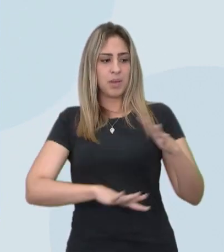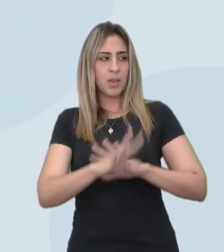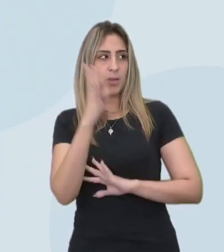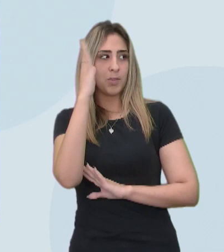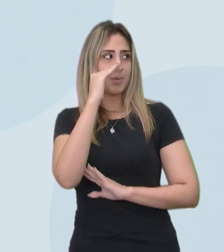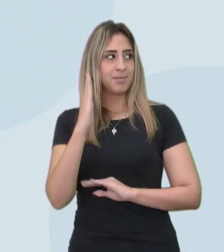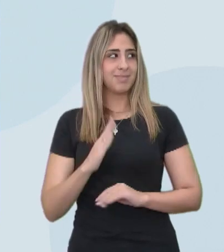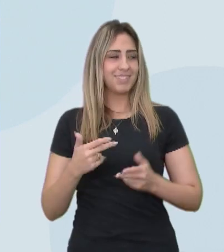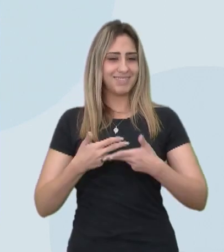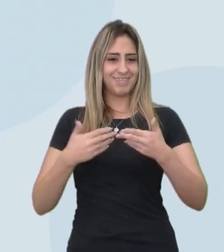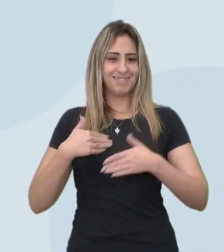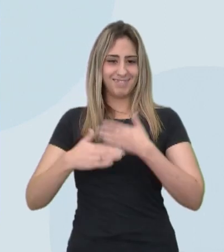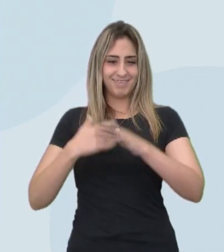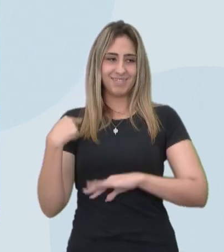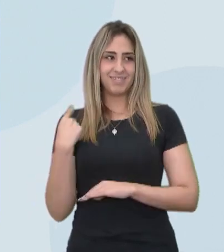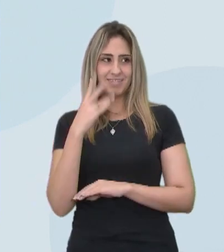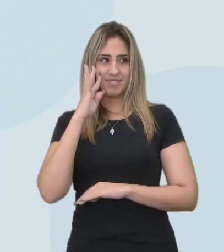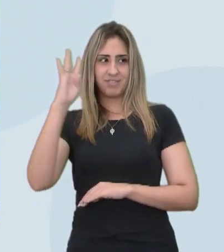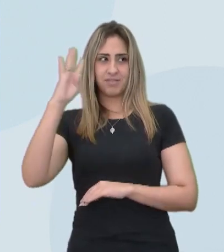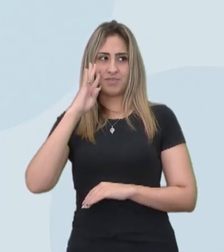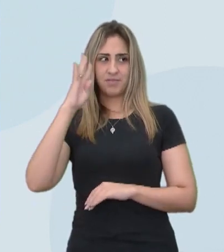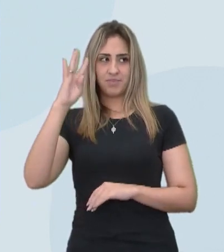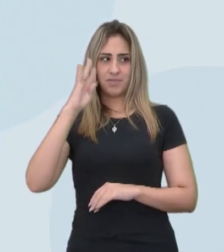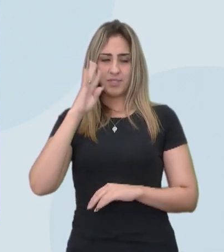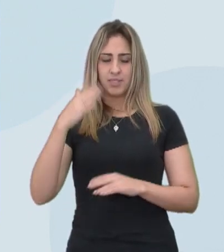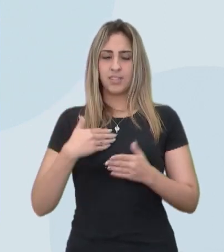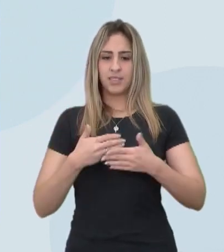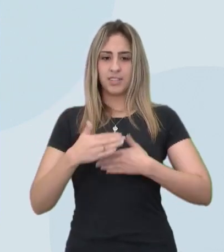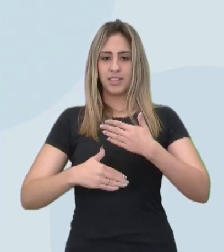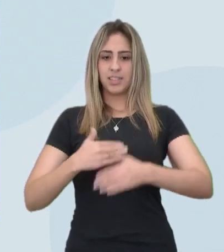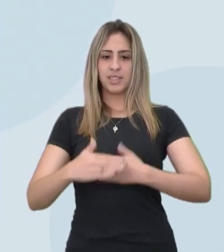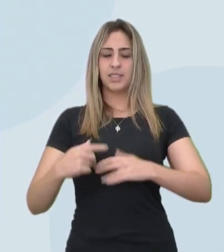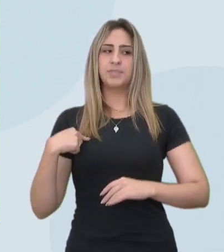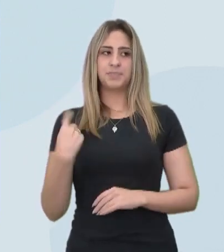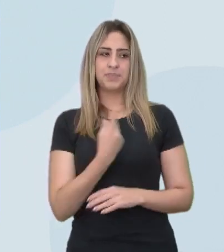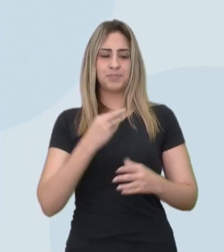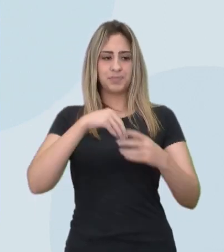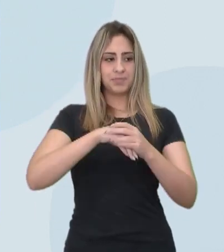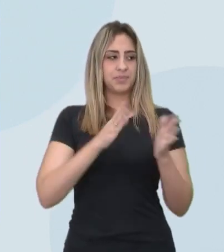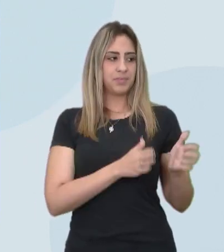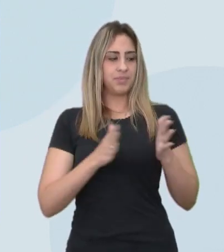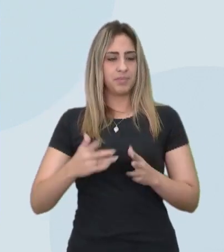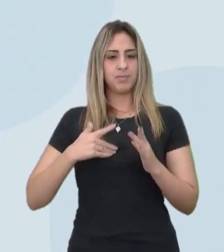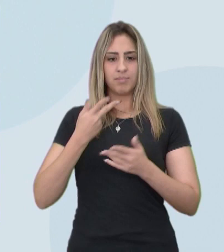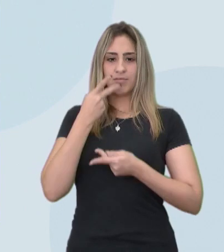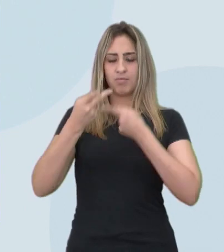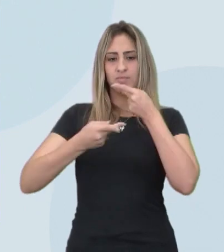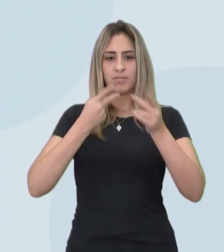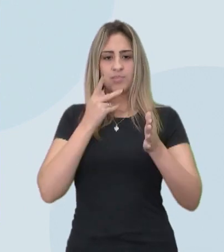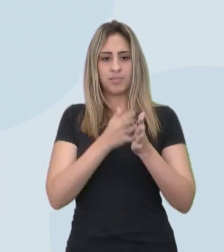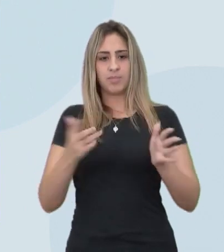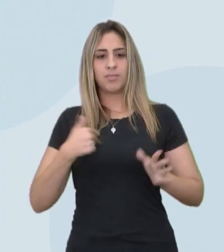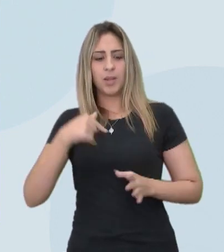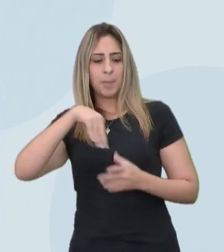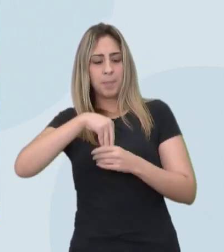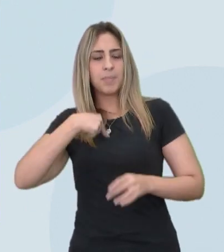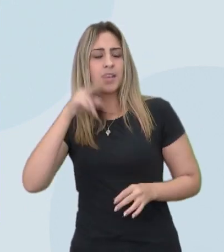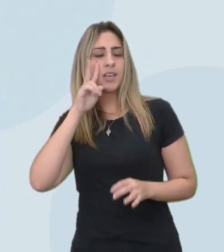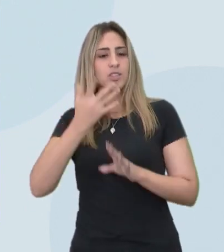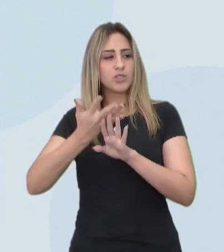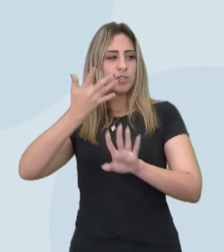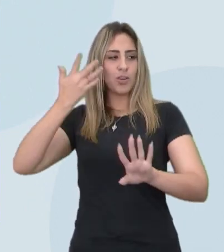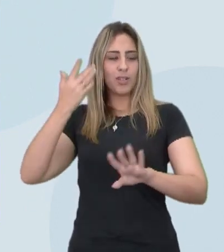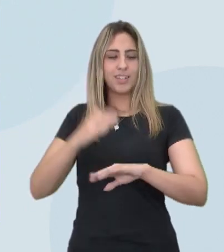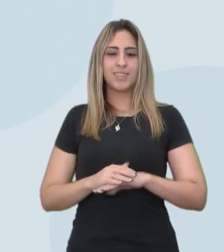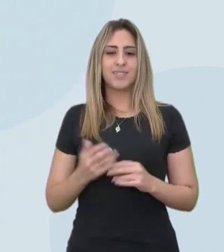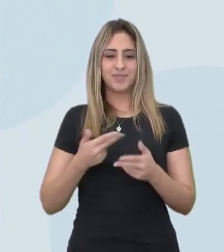temos uma amizade aí de mais de 35 anos. Na sequência, vocês conhecendo o TED, conhecendo um pouquinho da minha história,